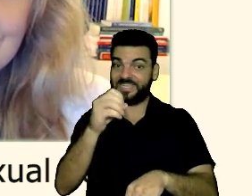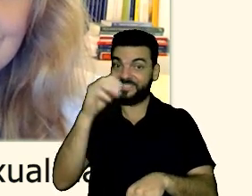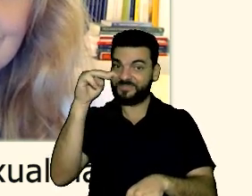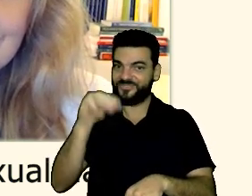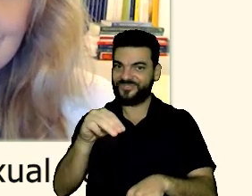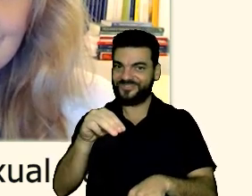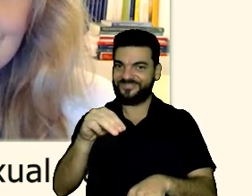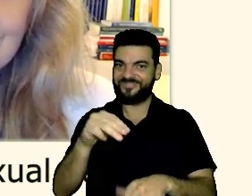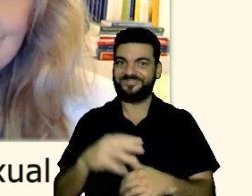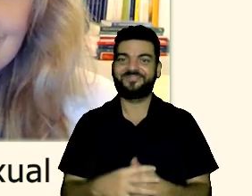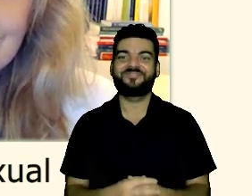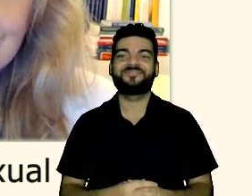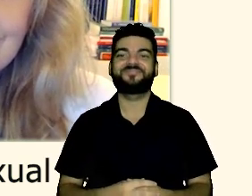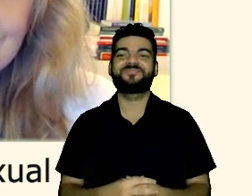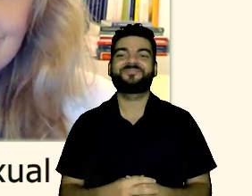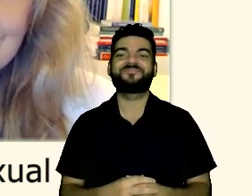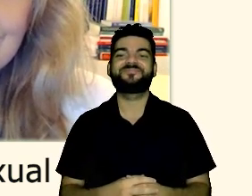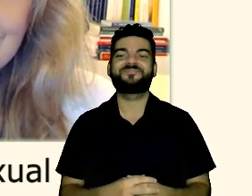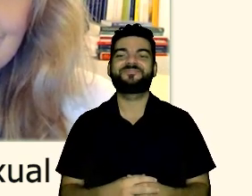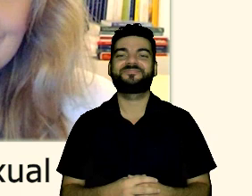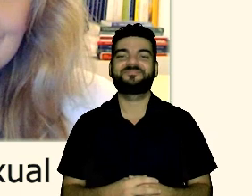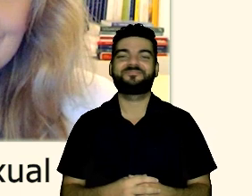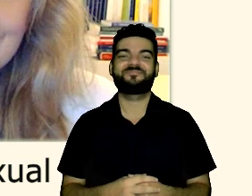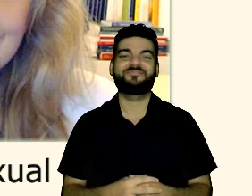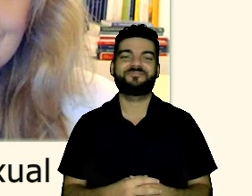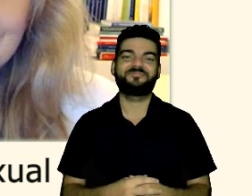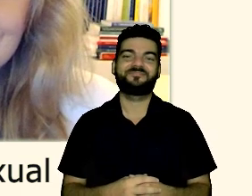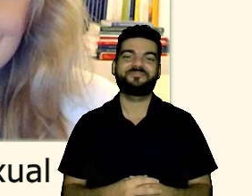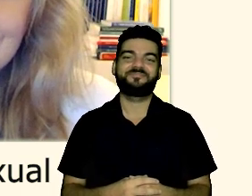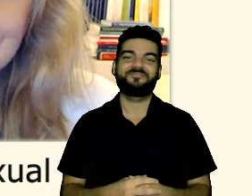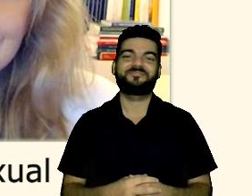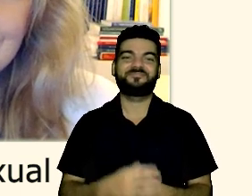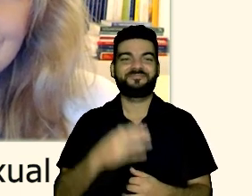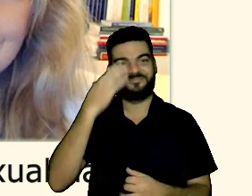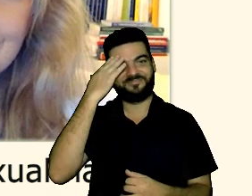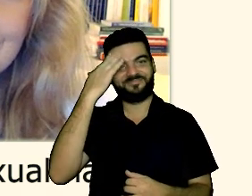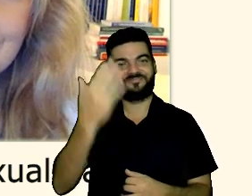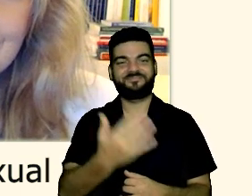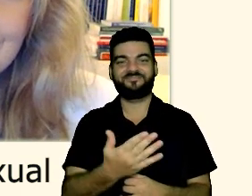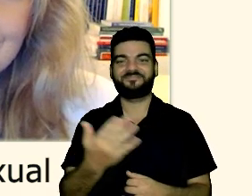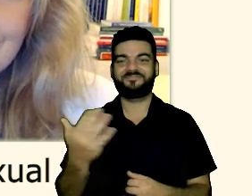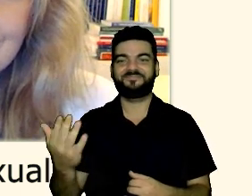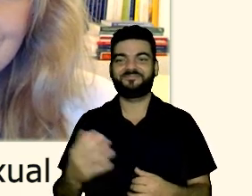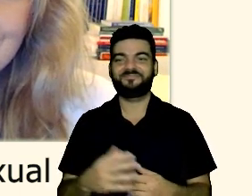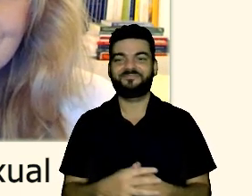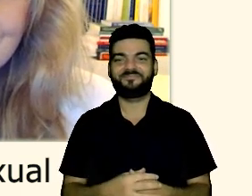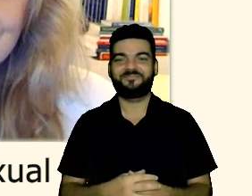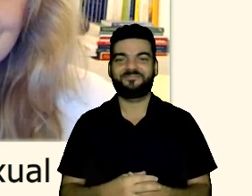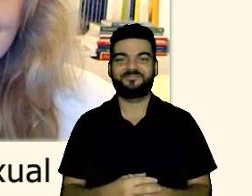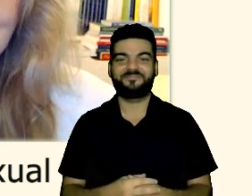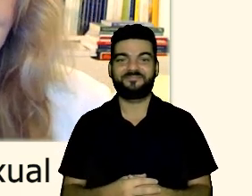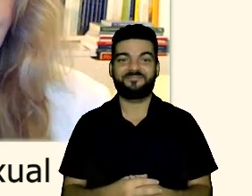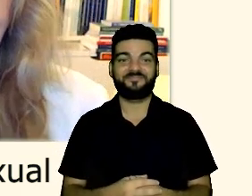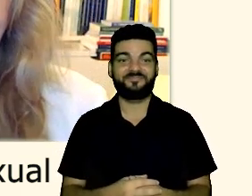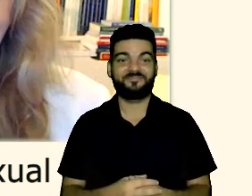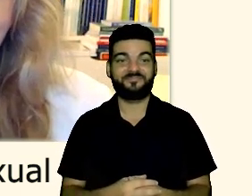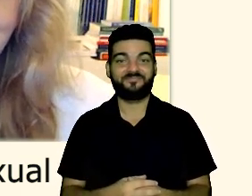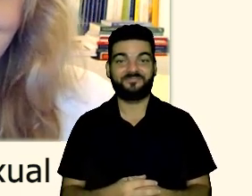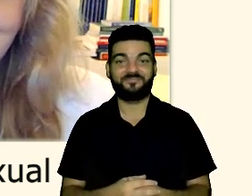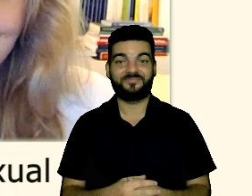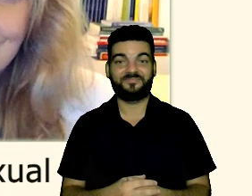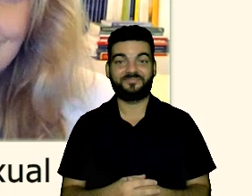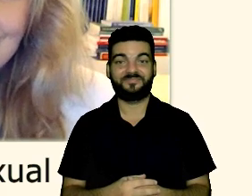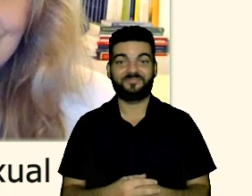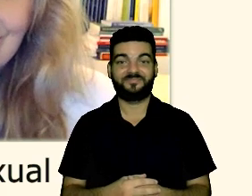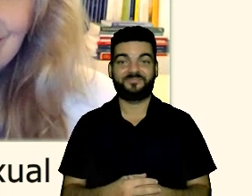ou eventuais perguntas e indagações que possa ter. E o teu prazo é de 10 minutos e a senhora está com a palavra, muito